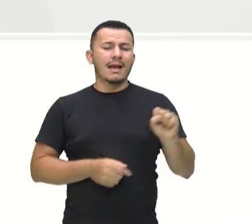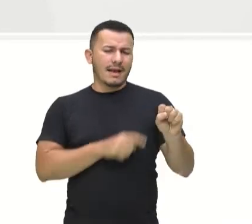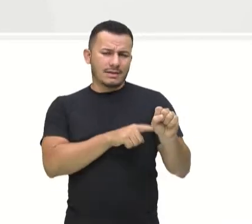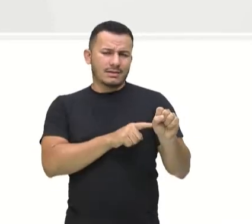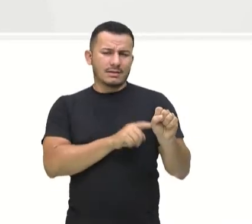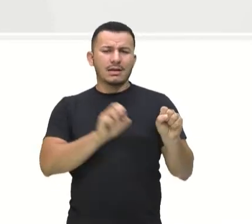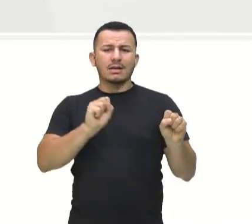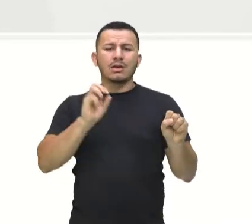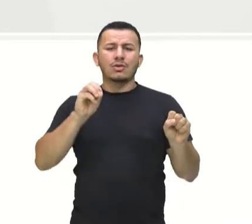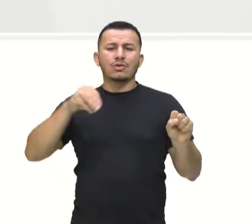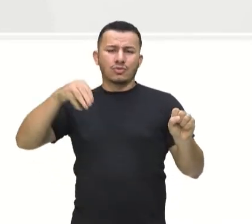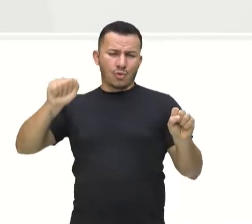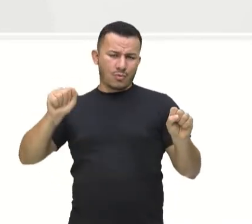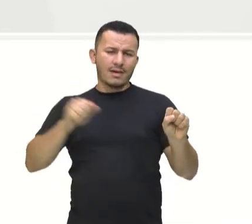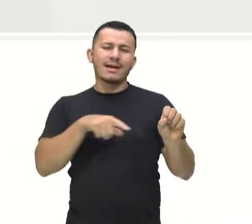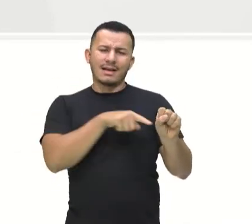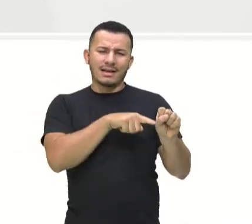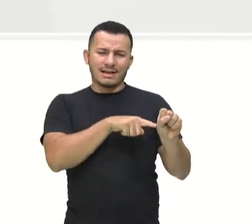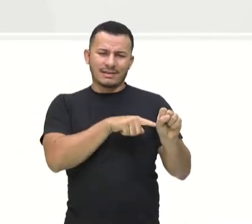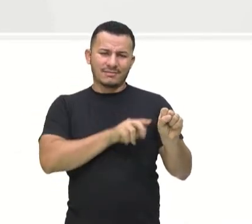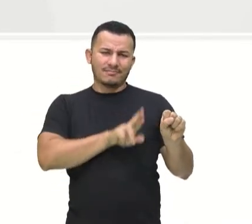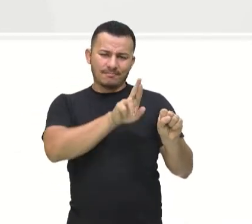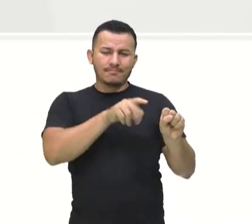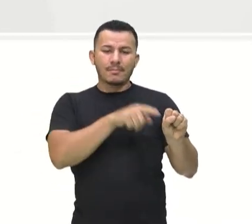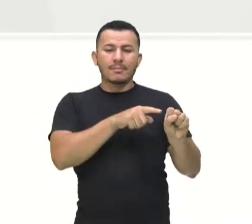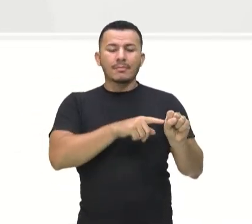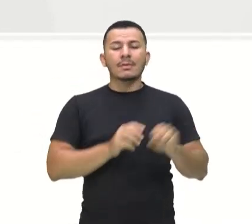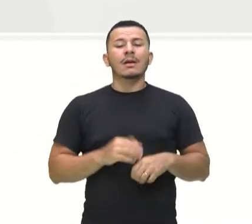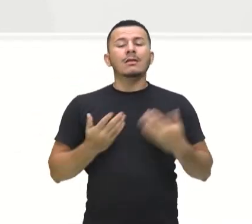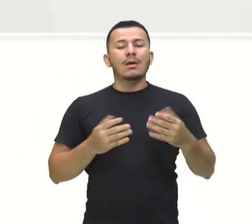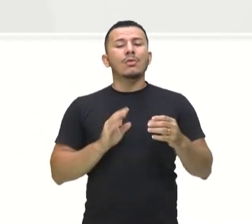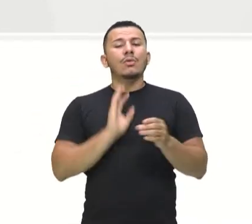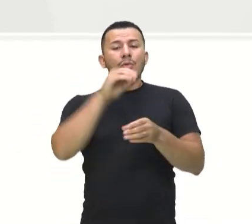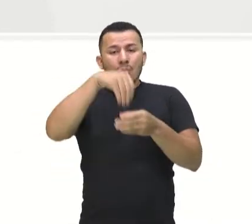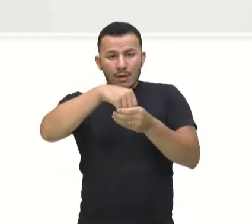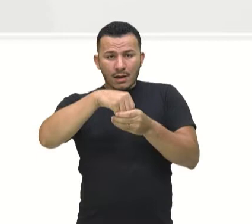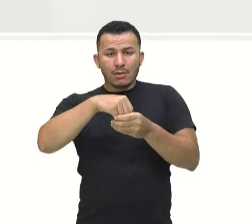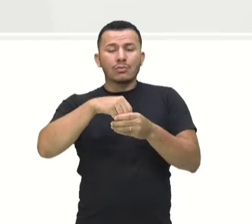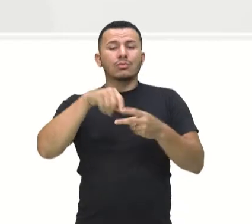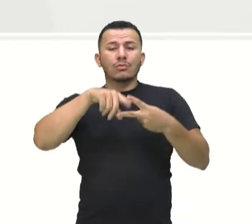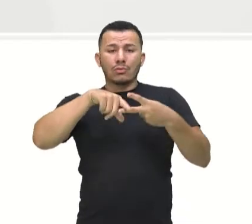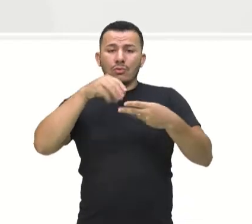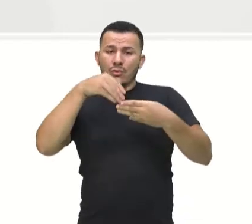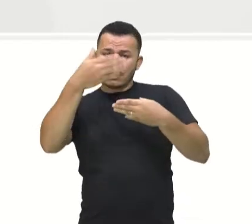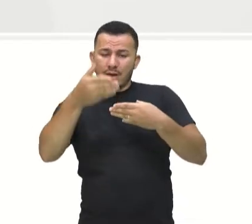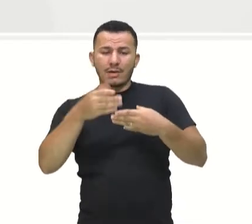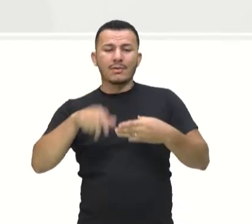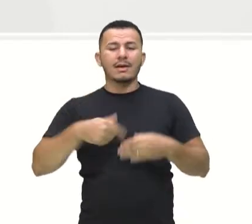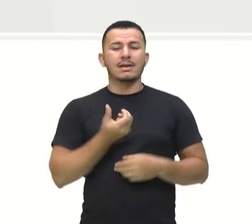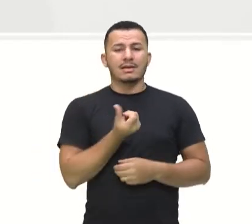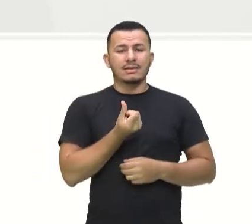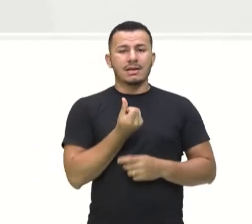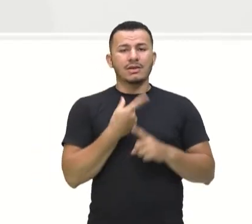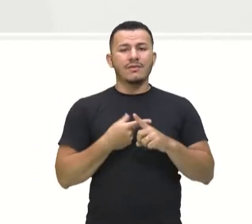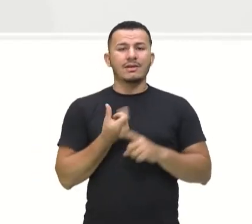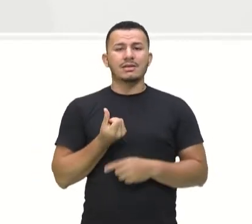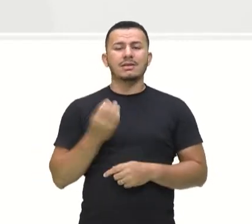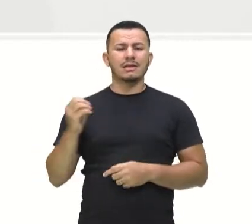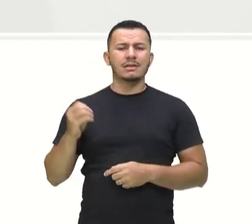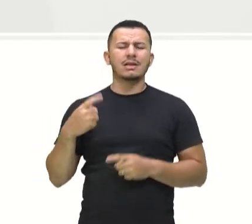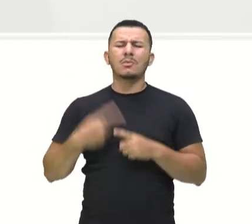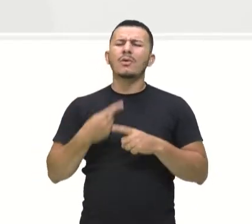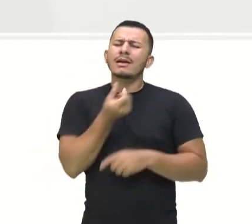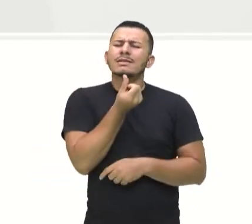vez? A soma dos ângulos externos seria igual a 6 vezes 60. Por que